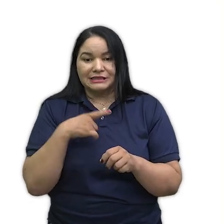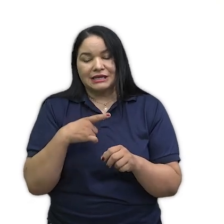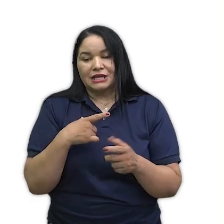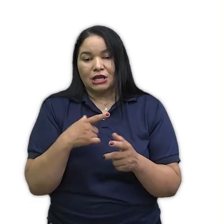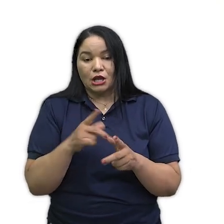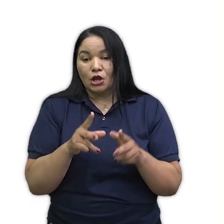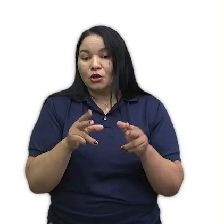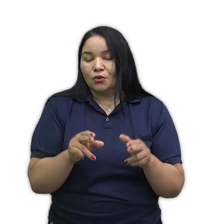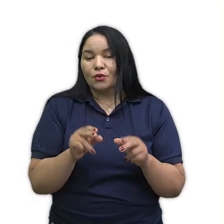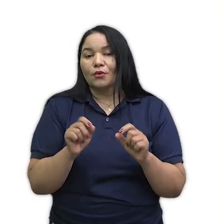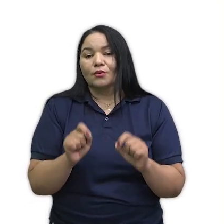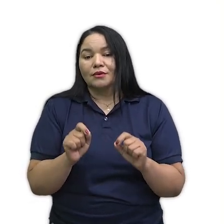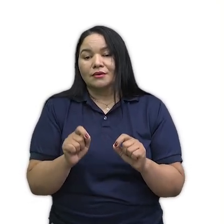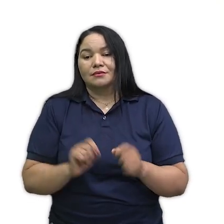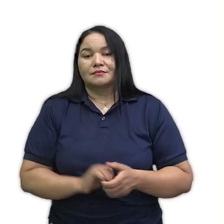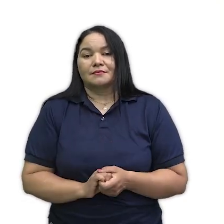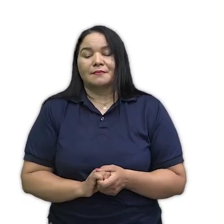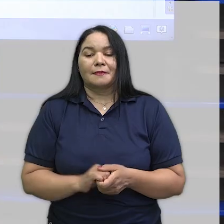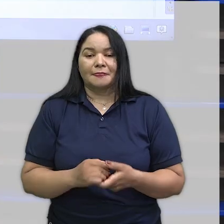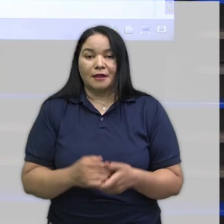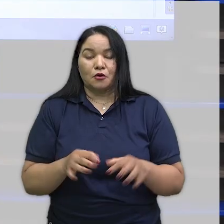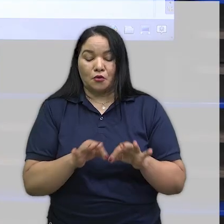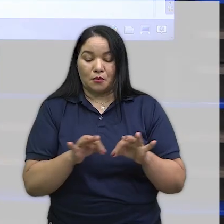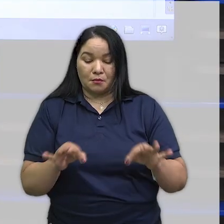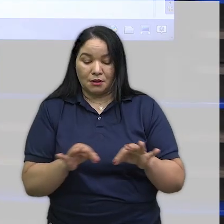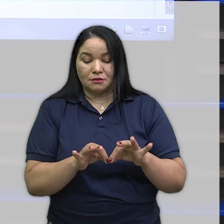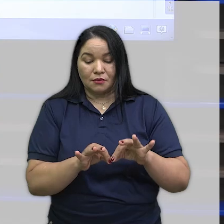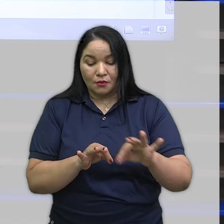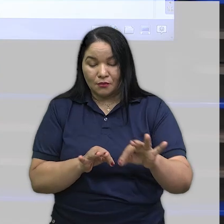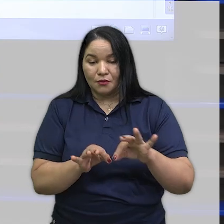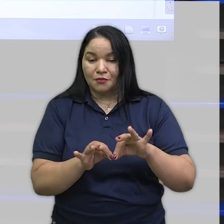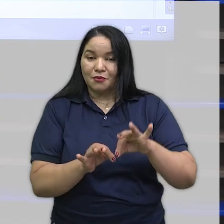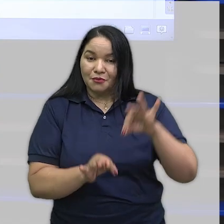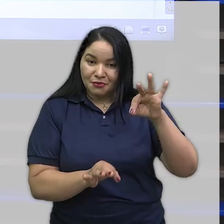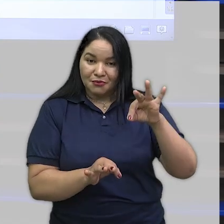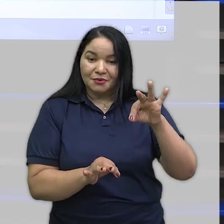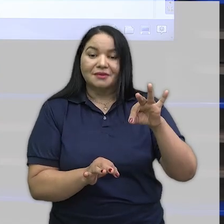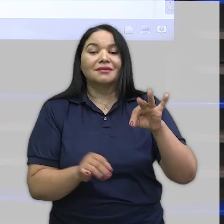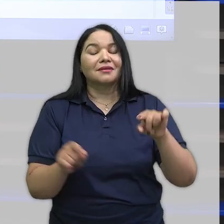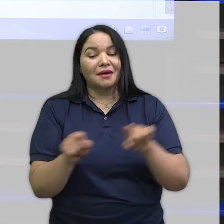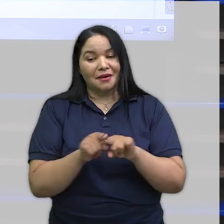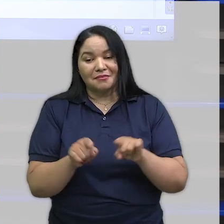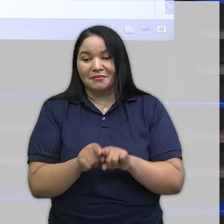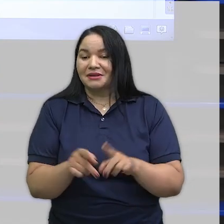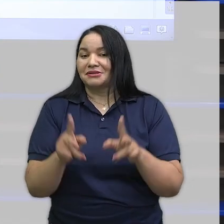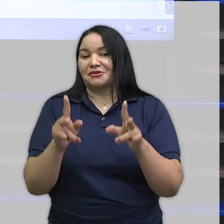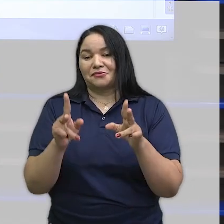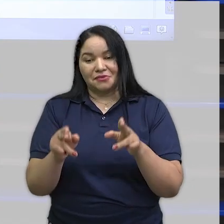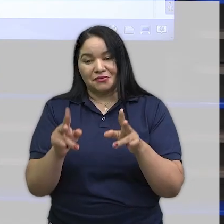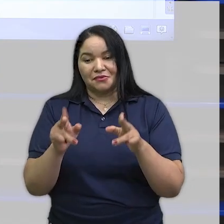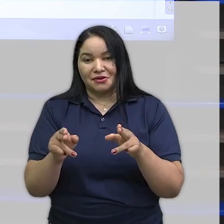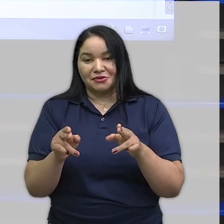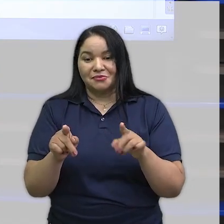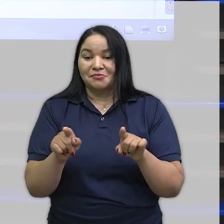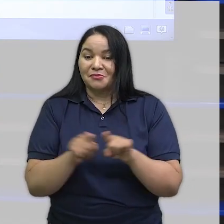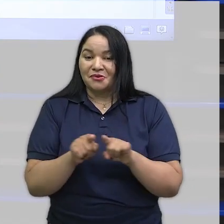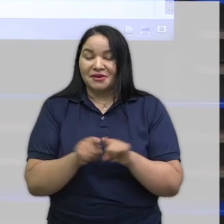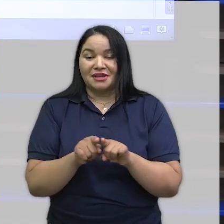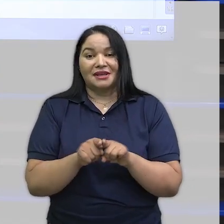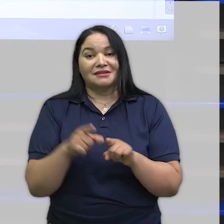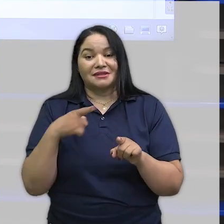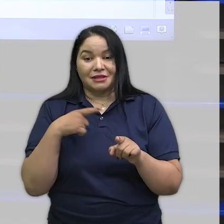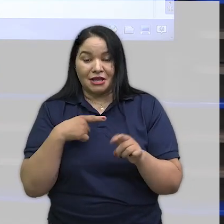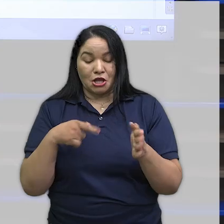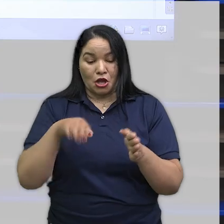significa que comprimento, largura e altura são exatamente iguais, tá? Porque um cubo tem as faces